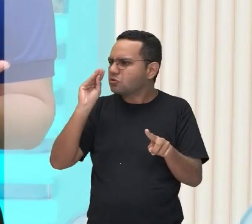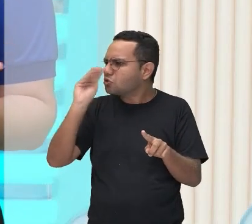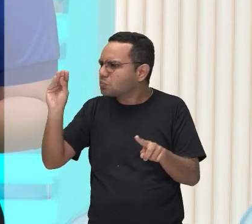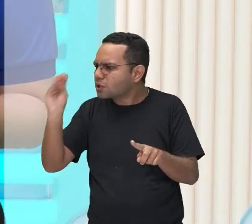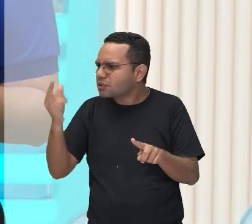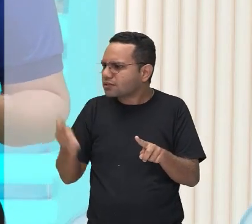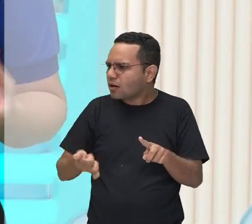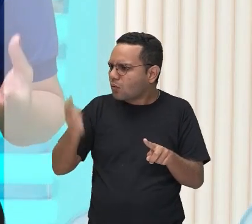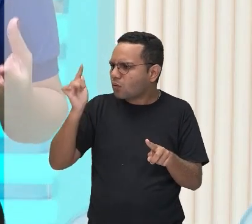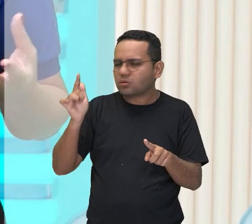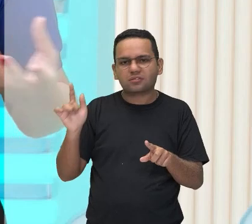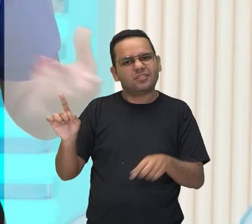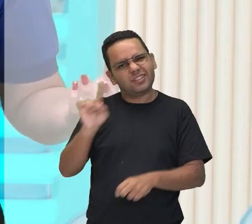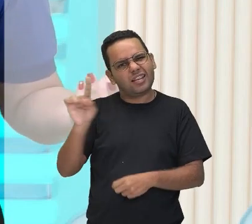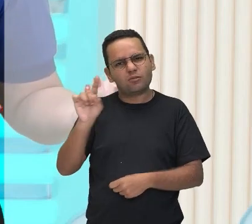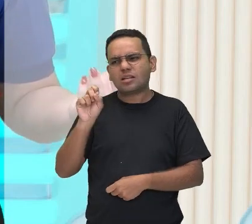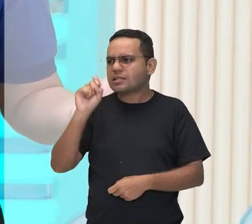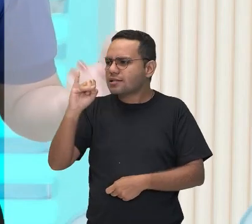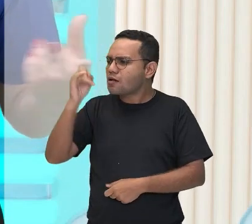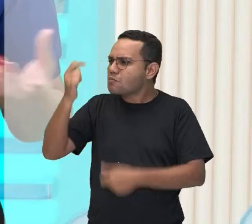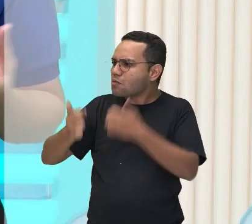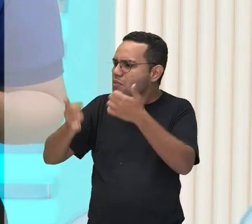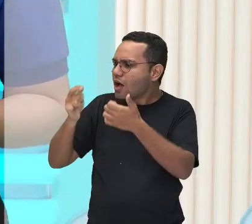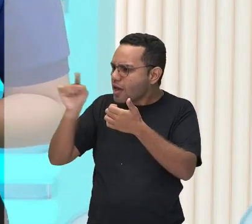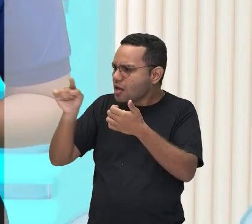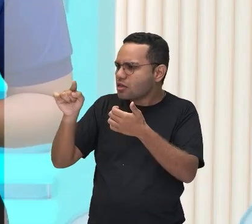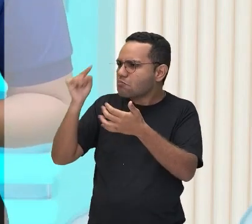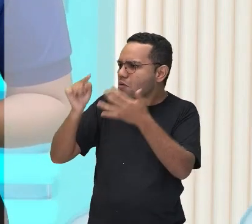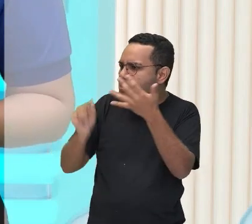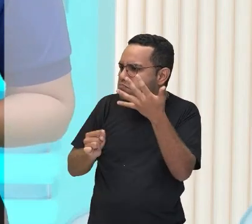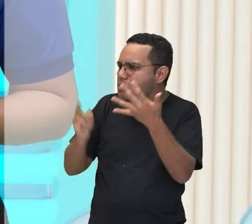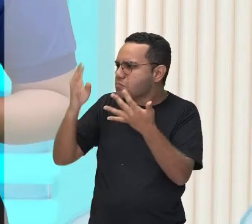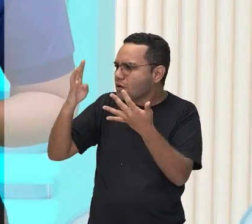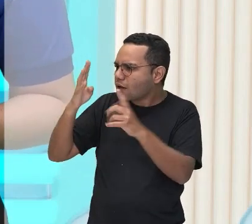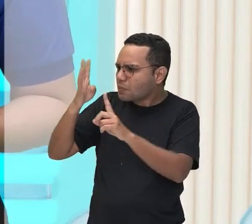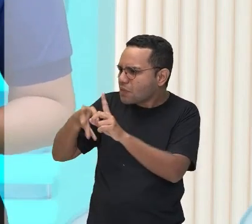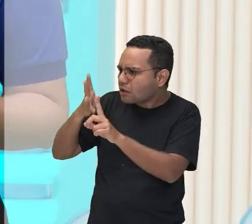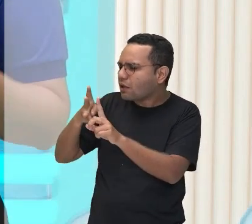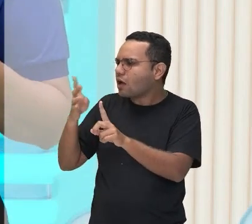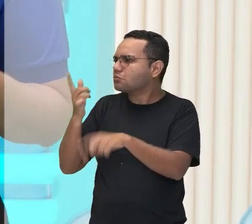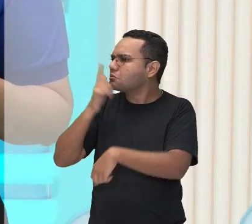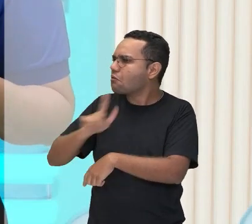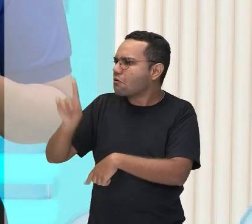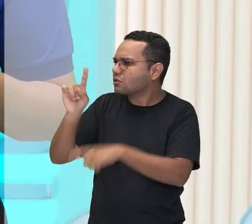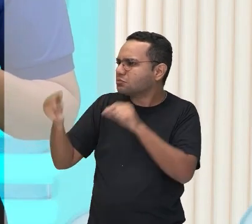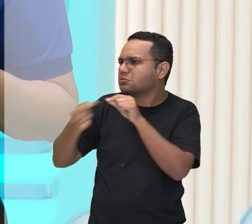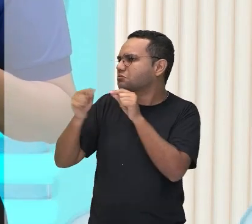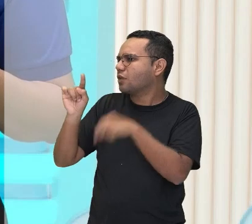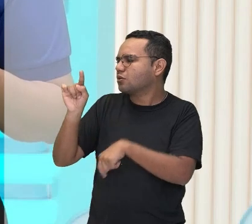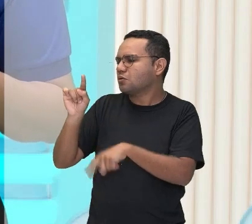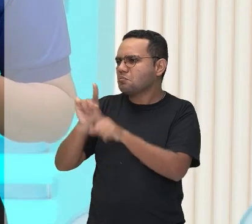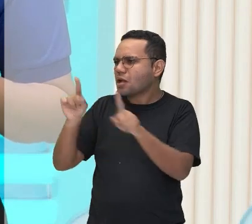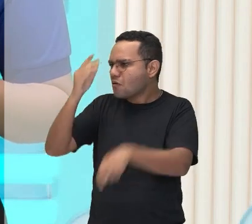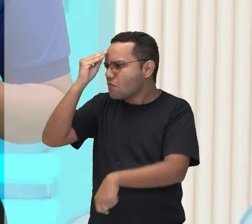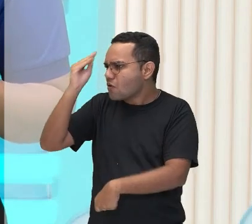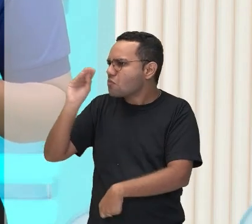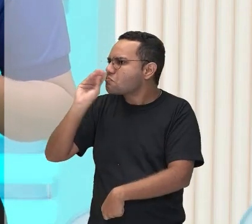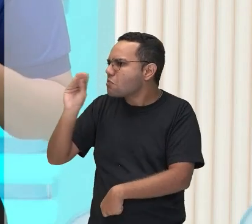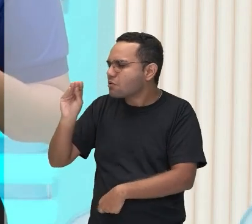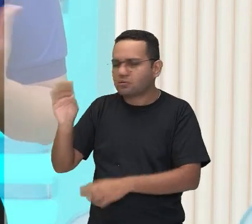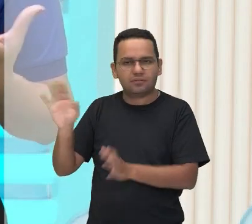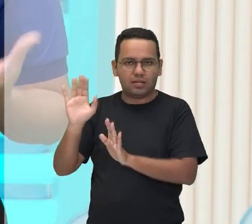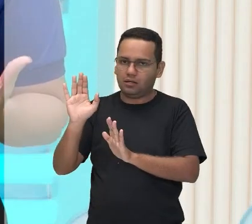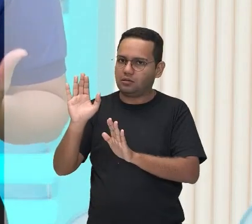suas expectativas que você tem que excluir ele daquele processo. E já linkando, né, com esse último